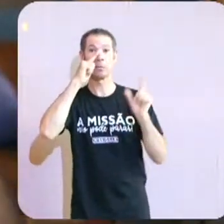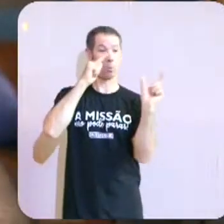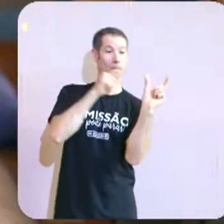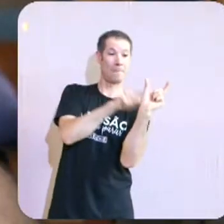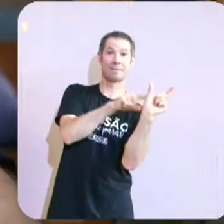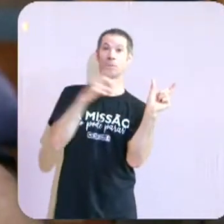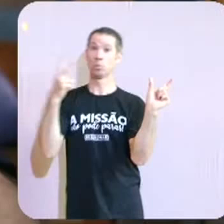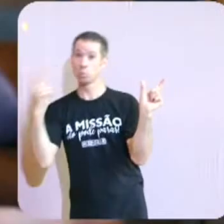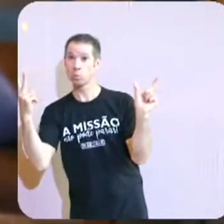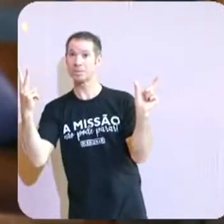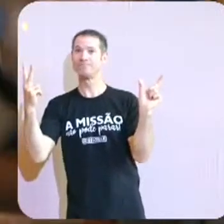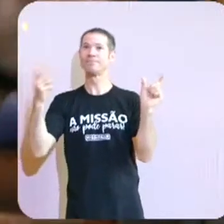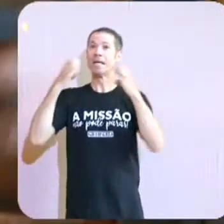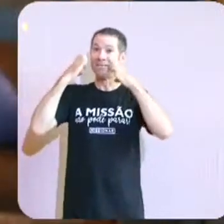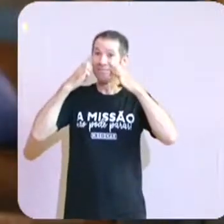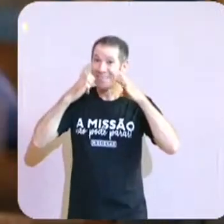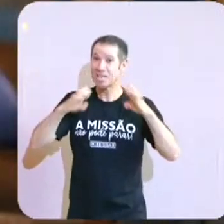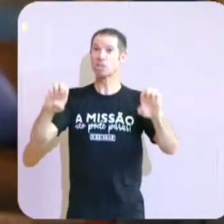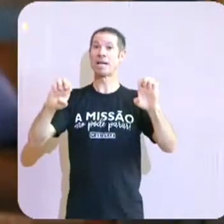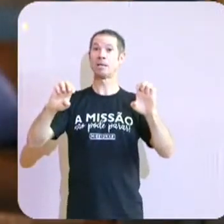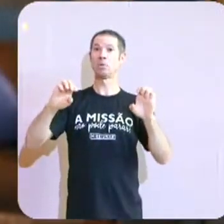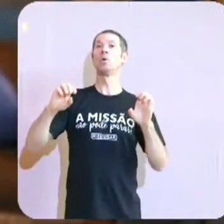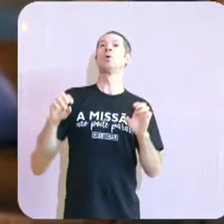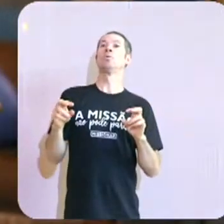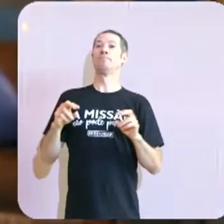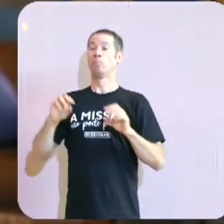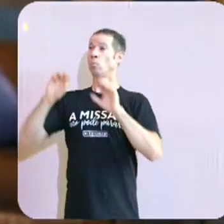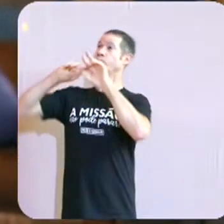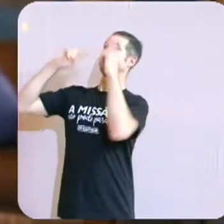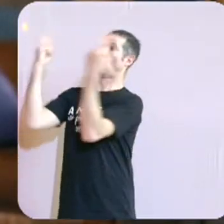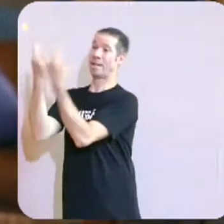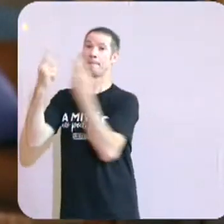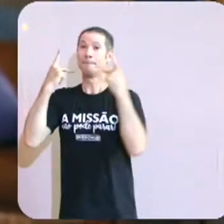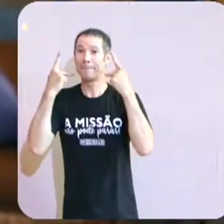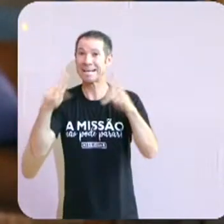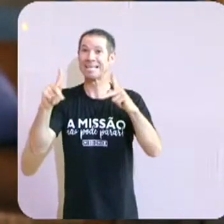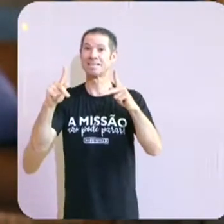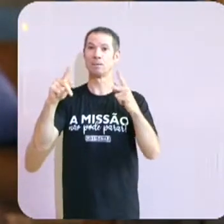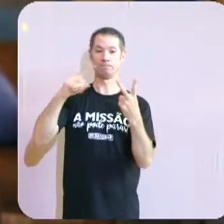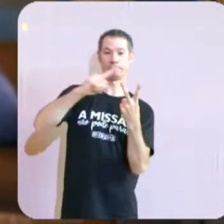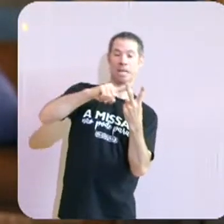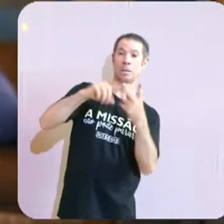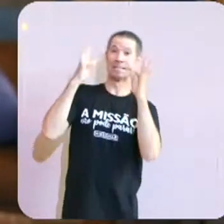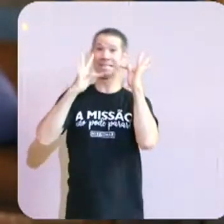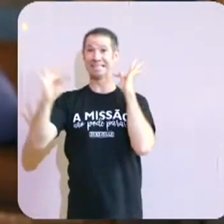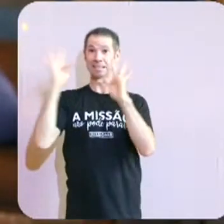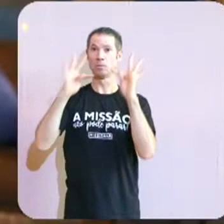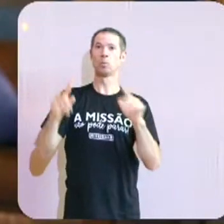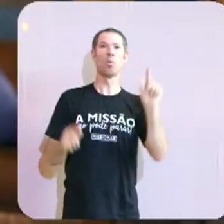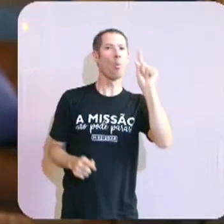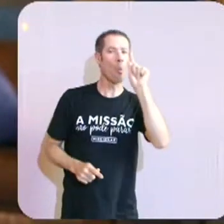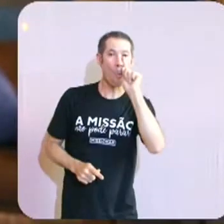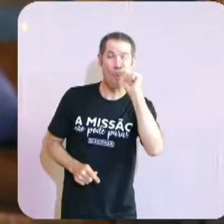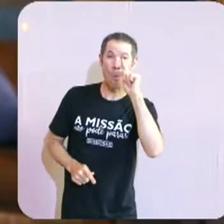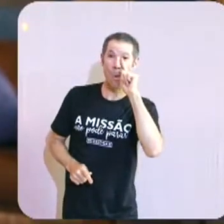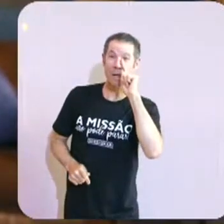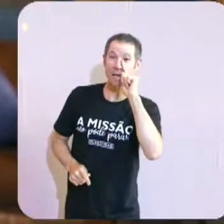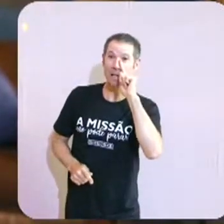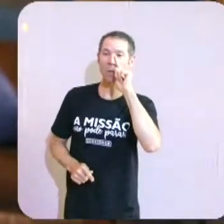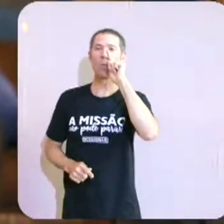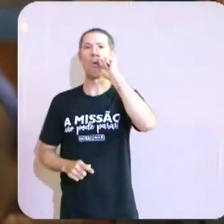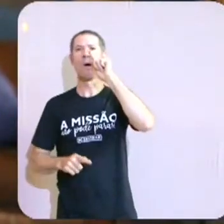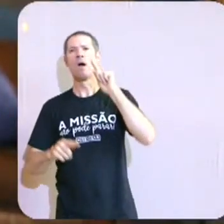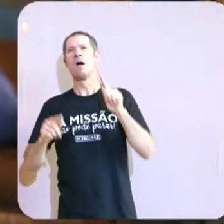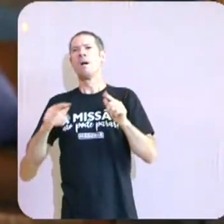juntas. O evangelho do reino será conhecido no mundo pela pregação e pelo testemunho. A primeira no grego diz aqui querigma, que